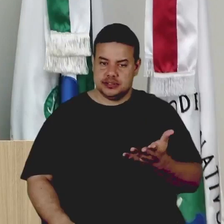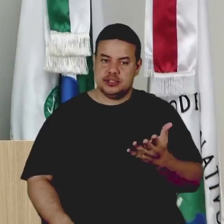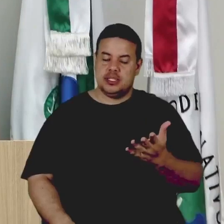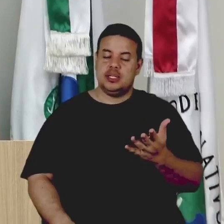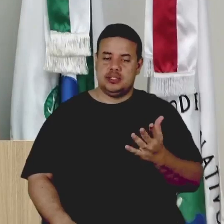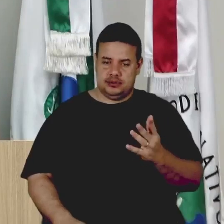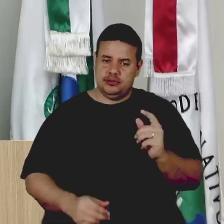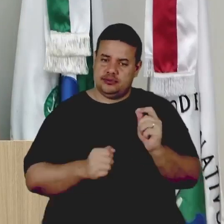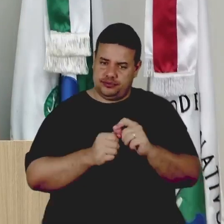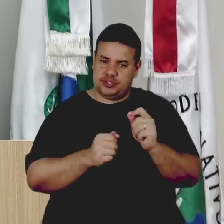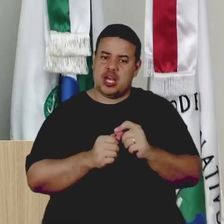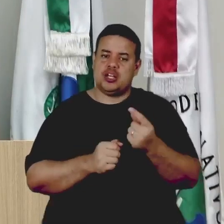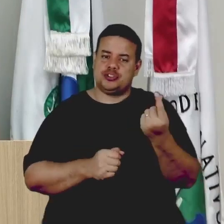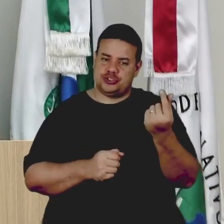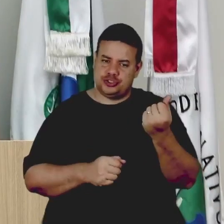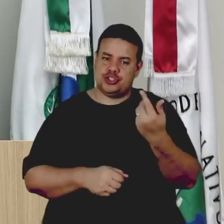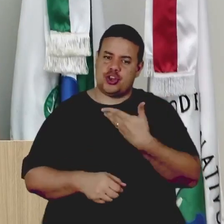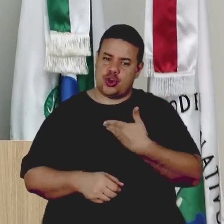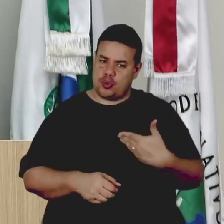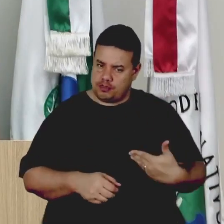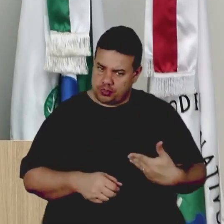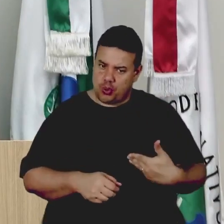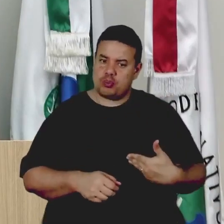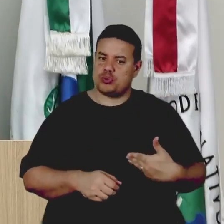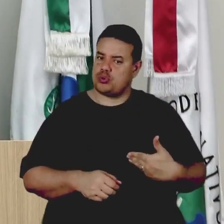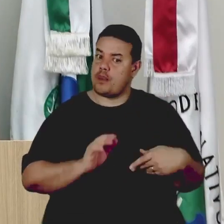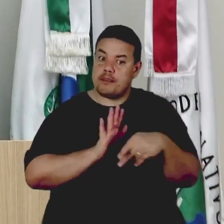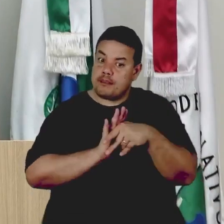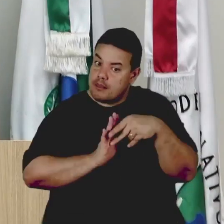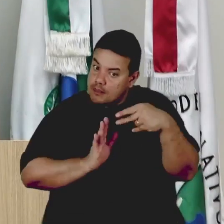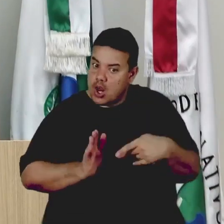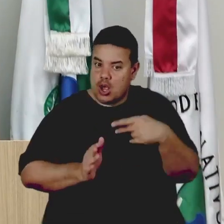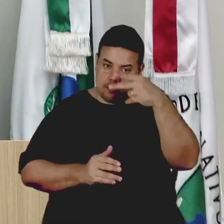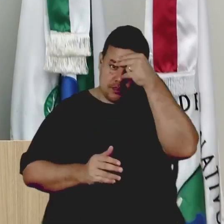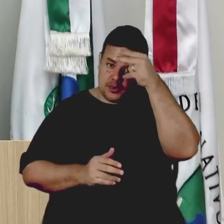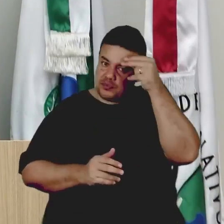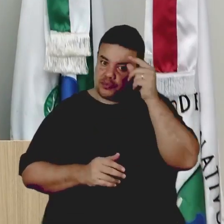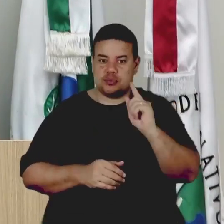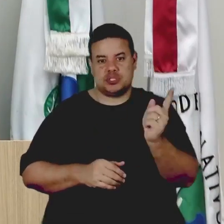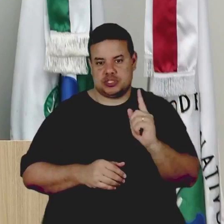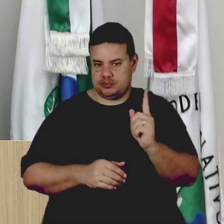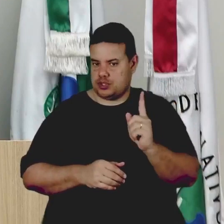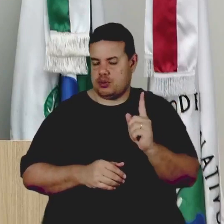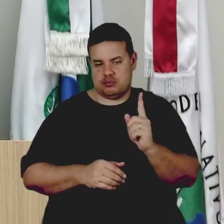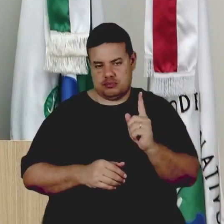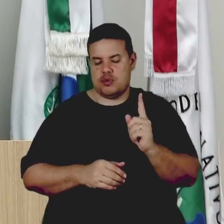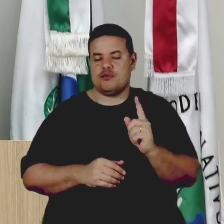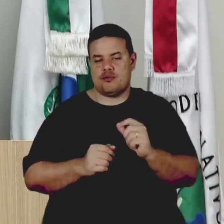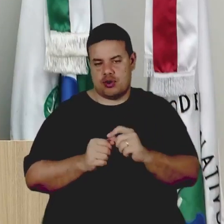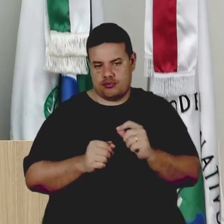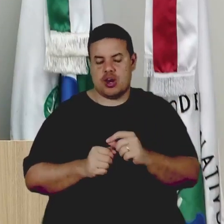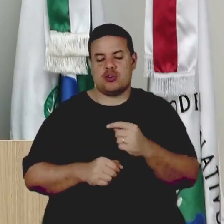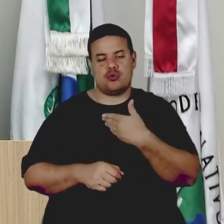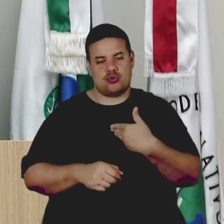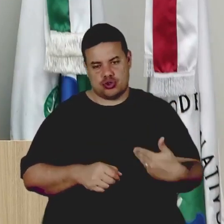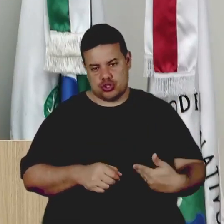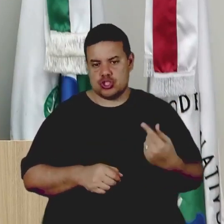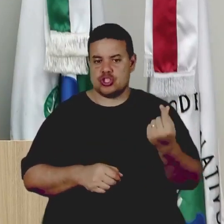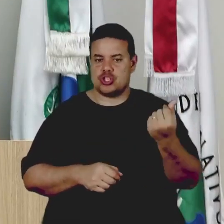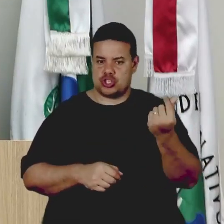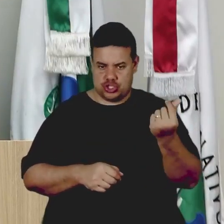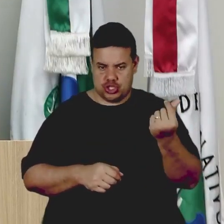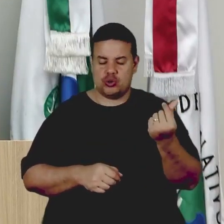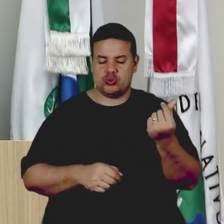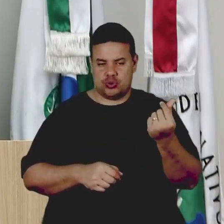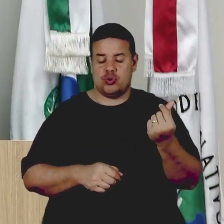públicos, não recurso próprio do município. Aquele monumento ele foi interditado não por